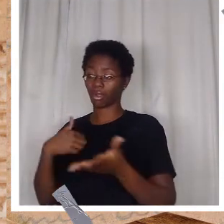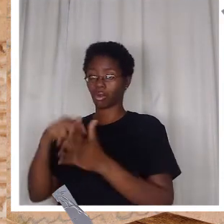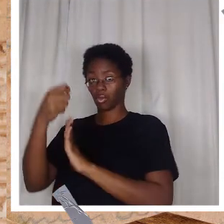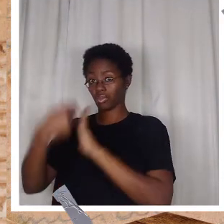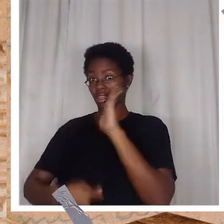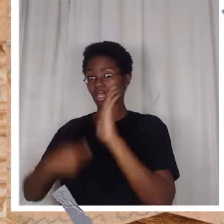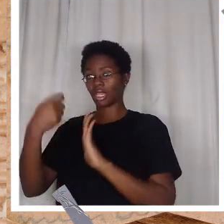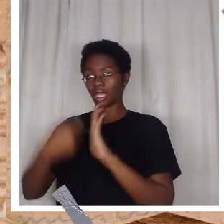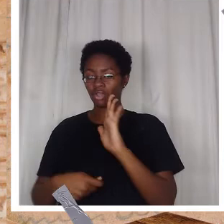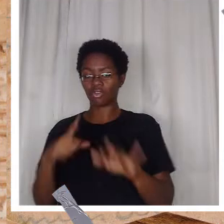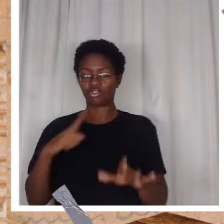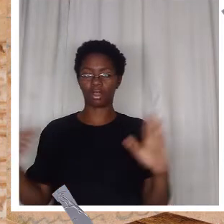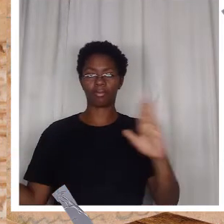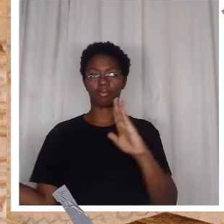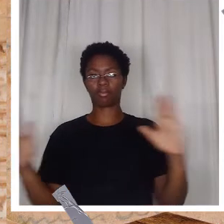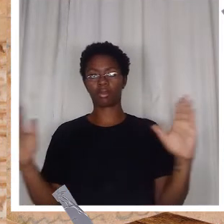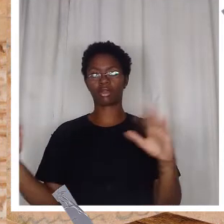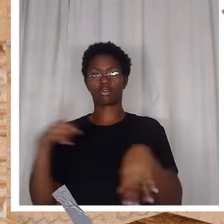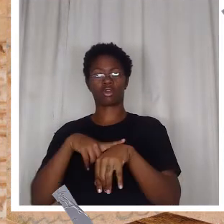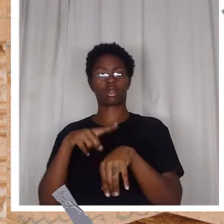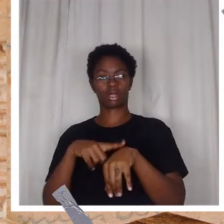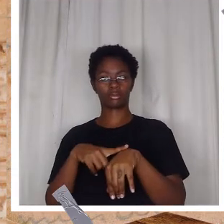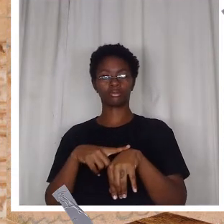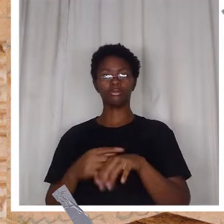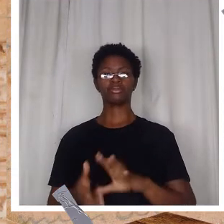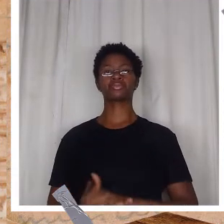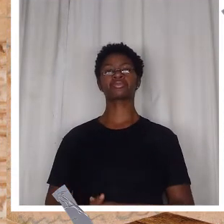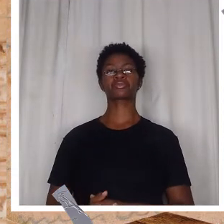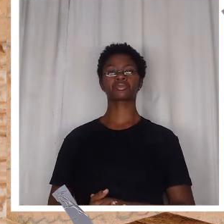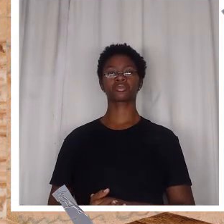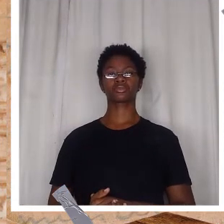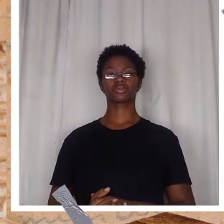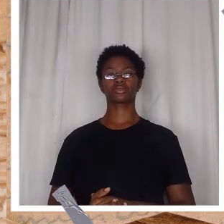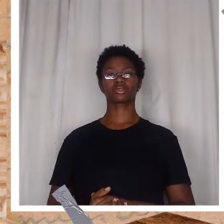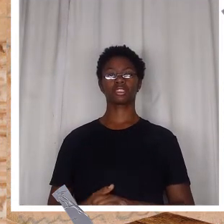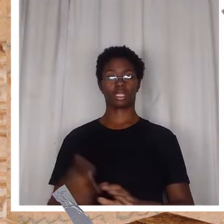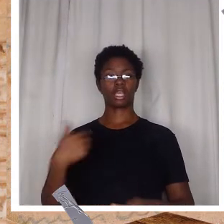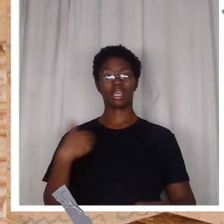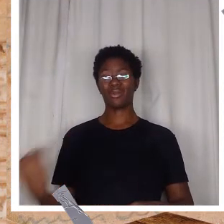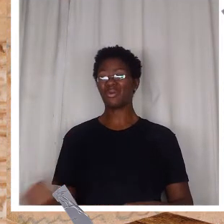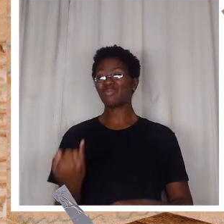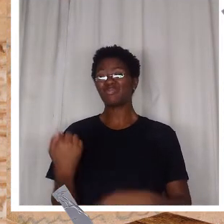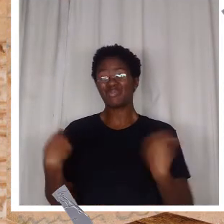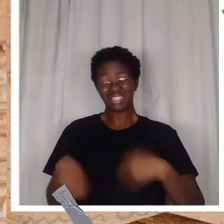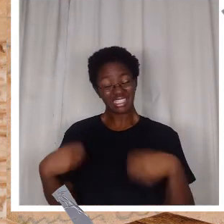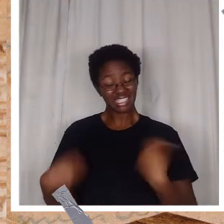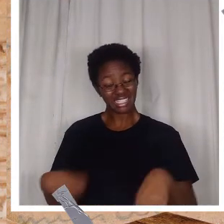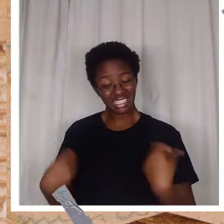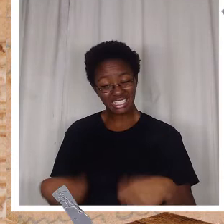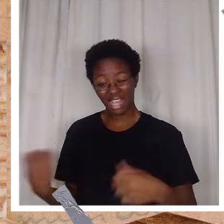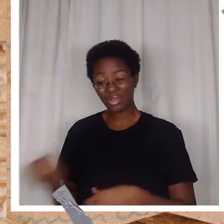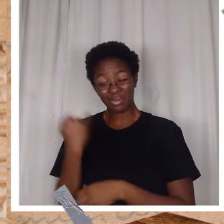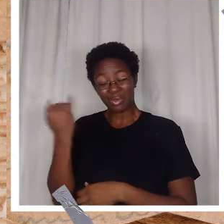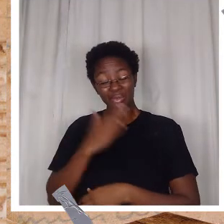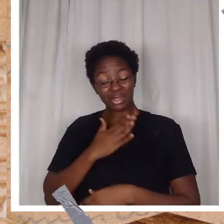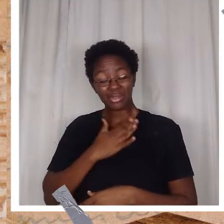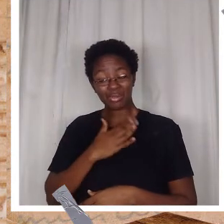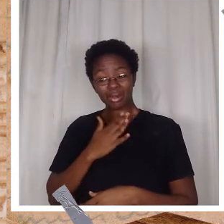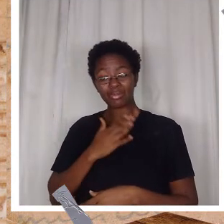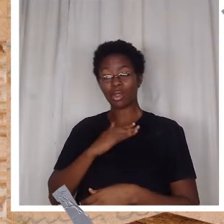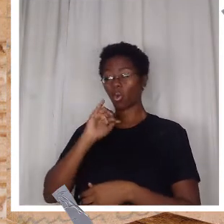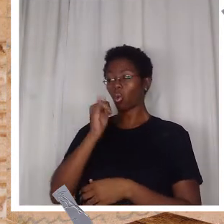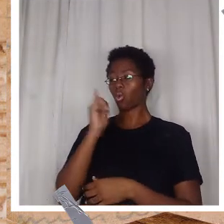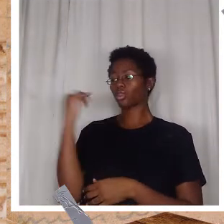arco dramático, né? Me importava muito contar essa história anterior, de como